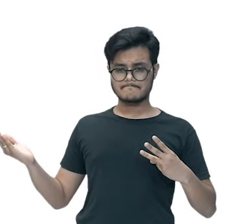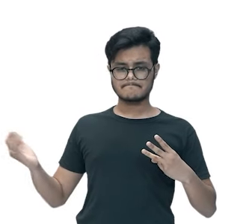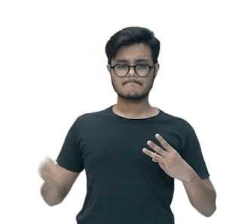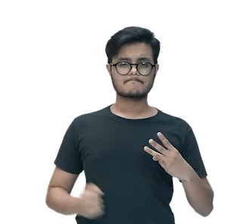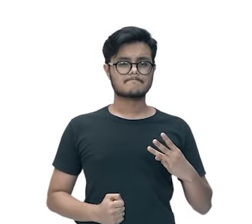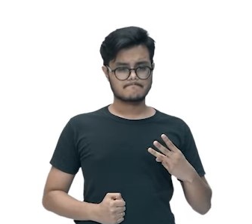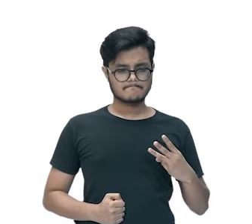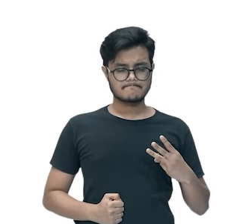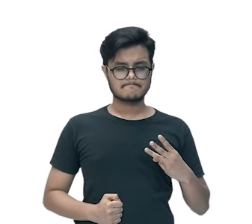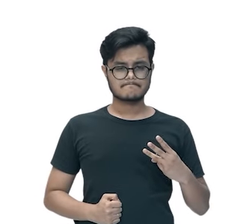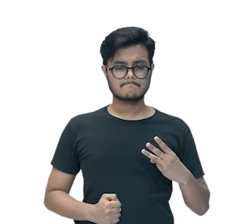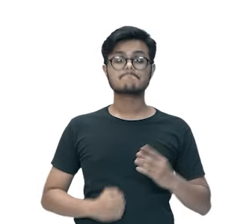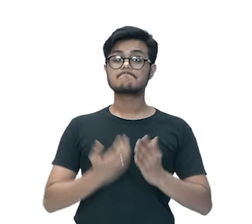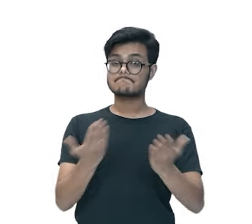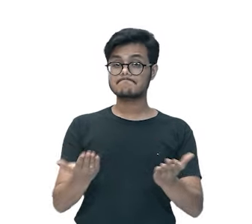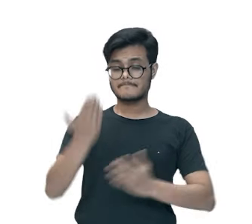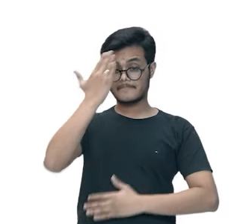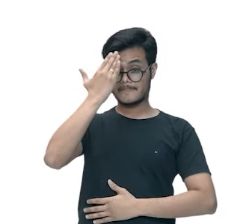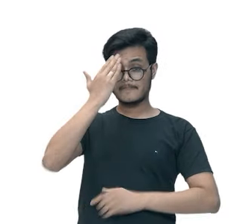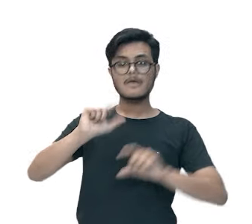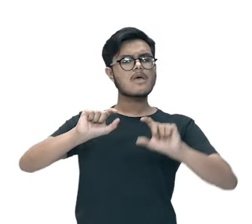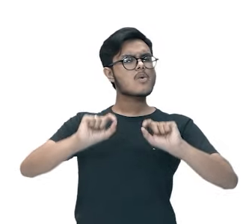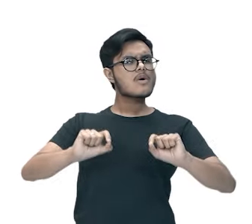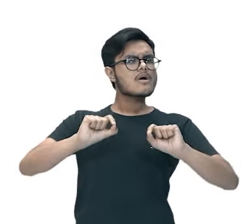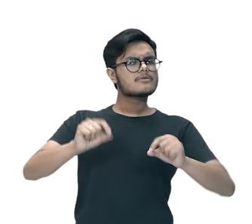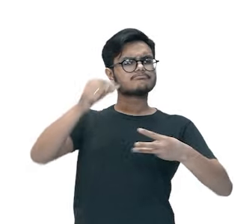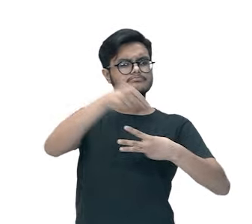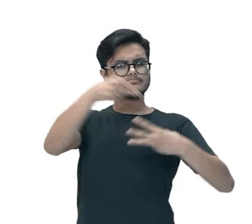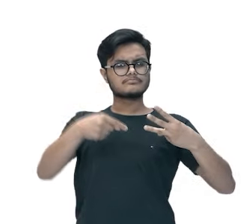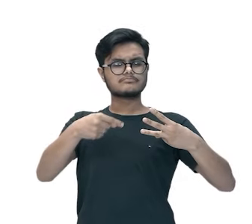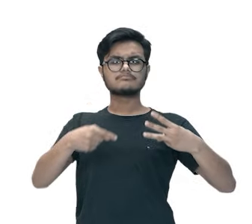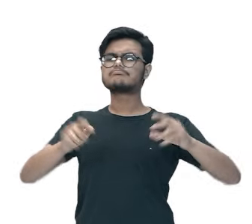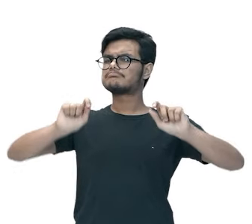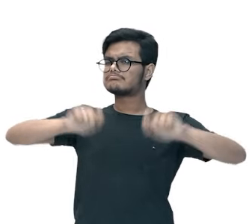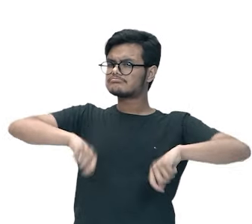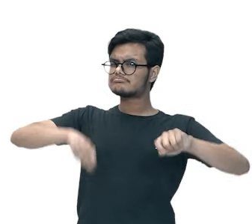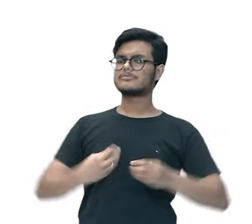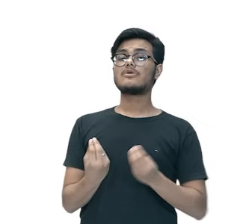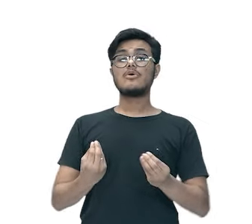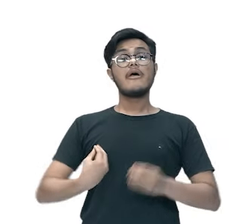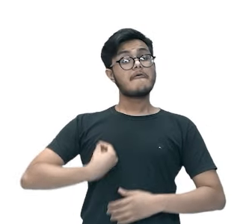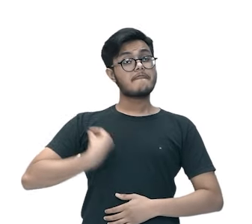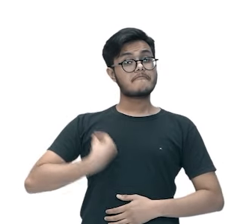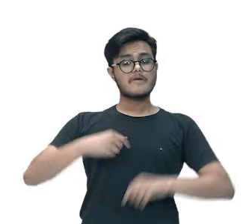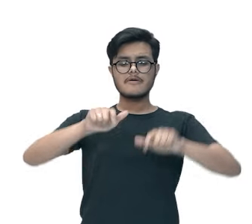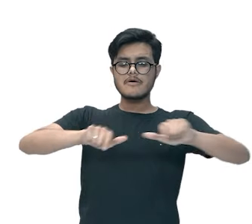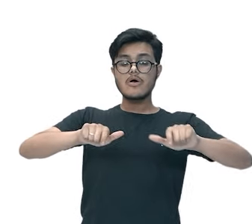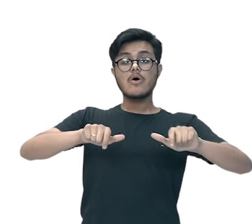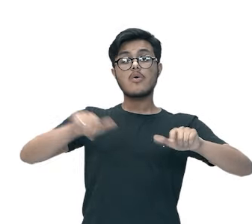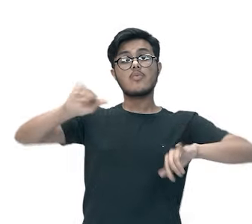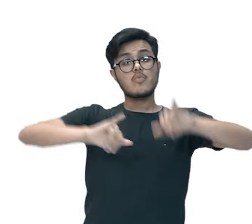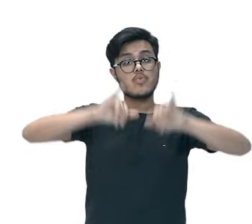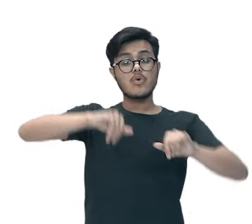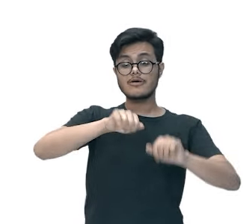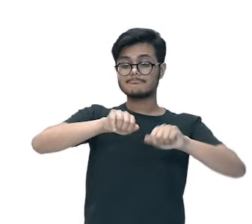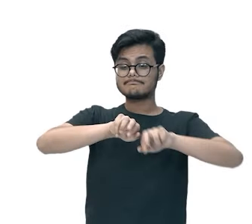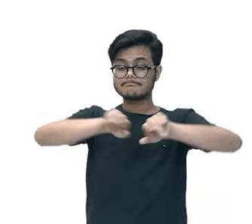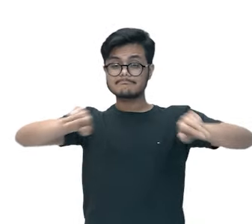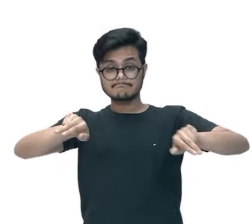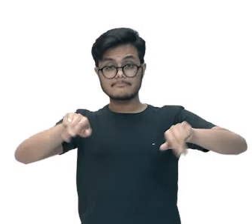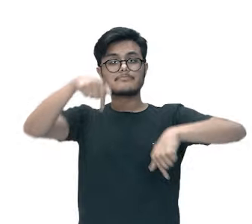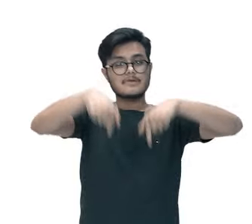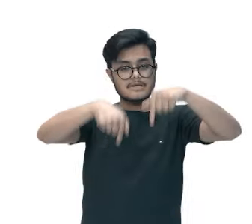C8H18. Vale lembrar que essa classificação ocorre por meio da predominância de alguma substância encontrada na composição do